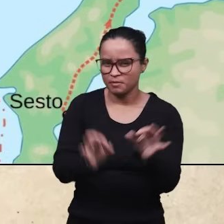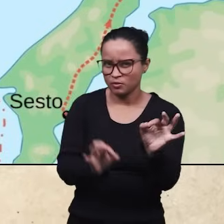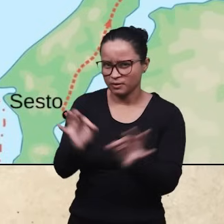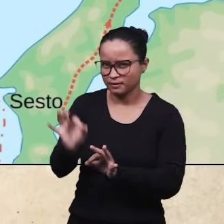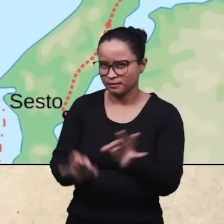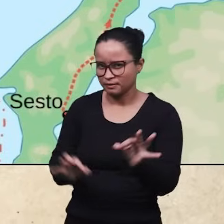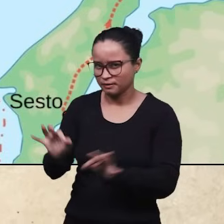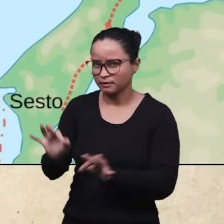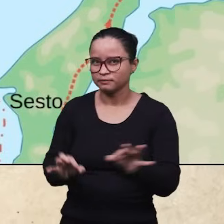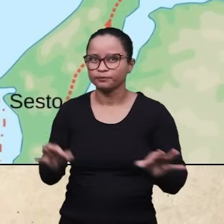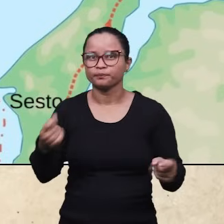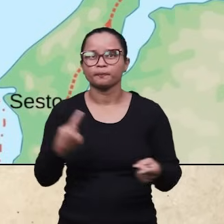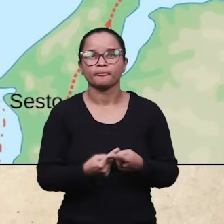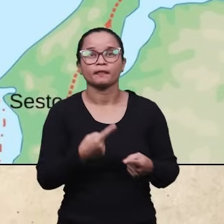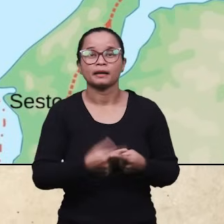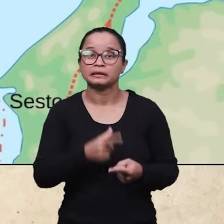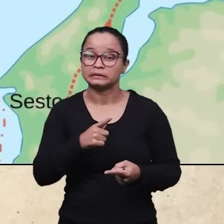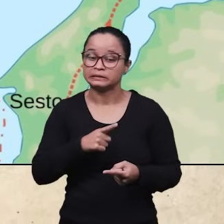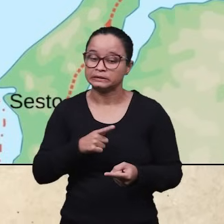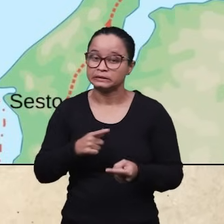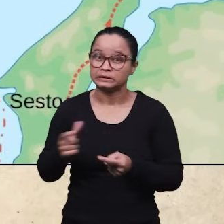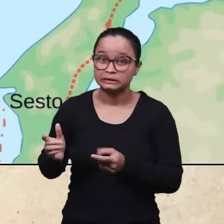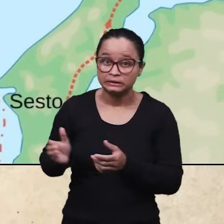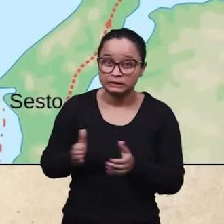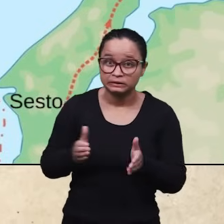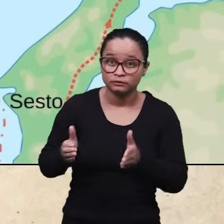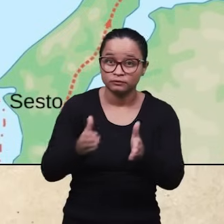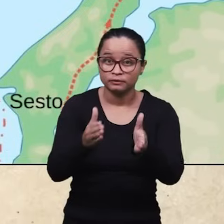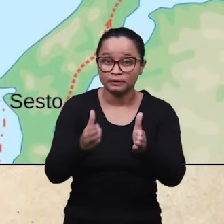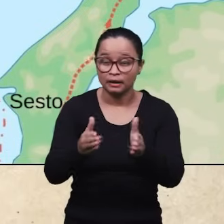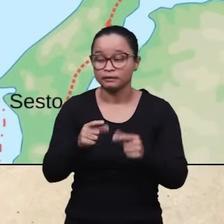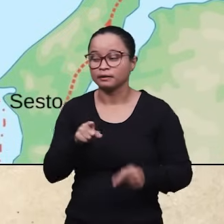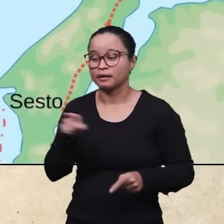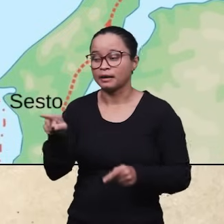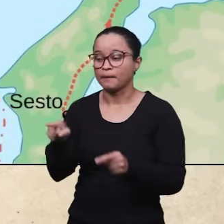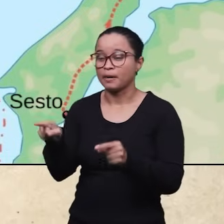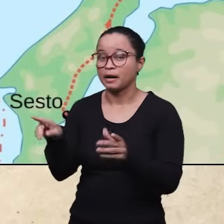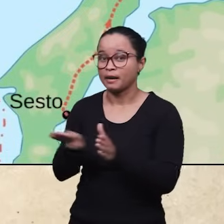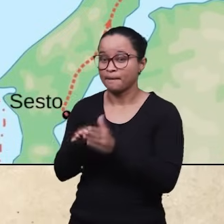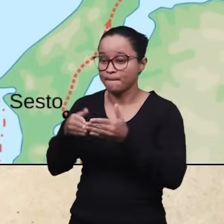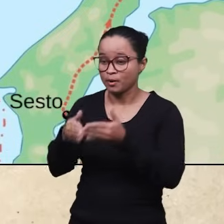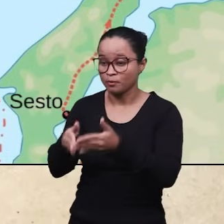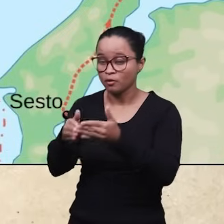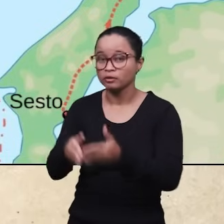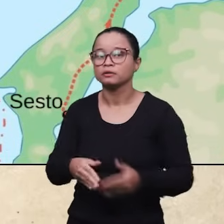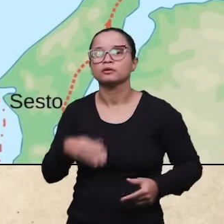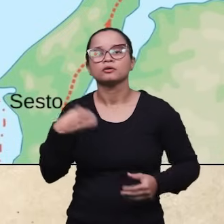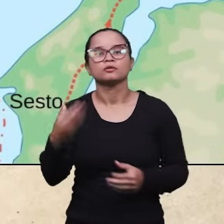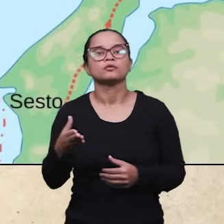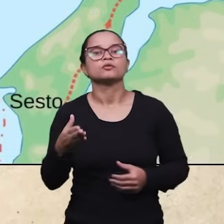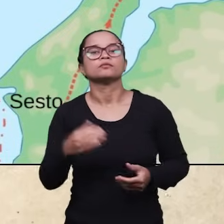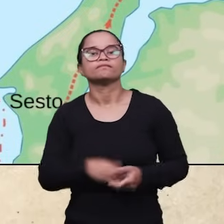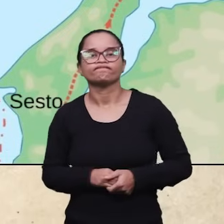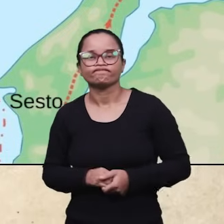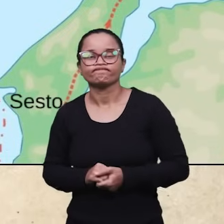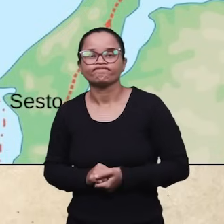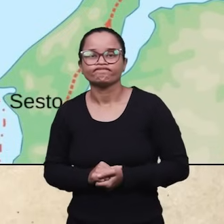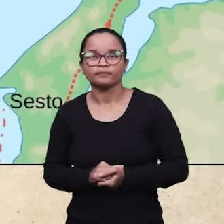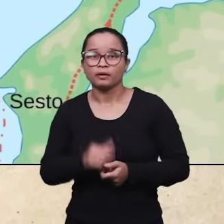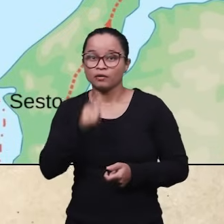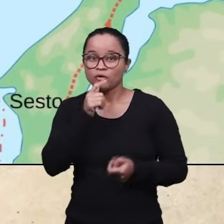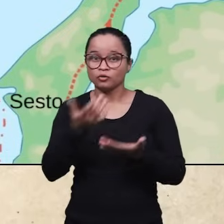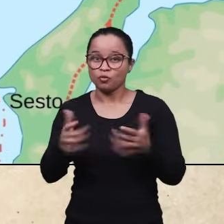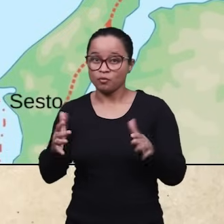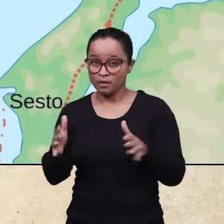é, que havia estradas que direcionavam para portos, e esses portos, quando lançavam ao